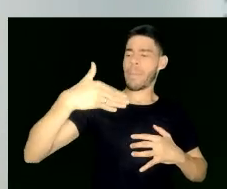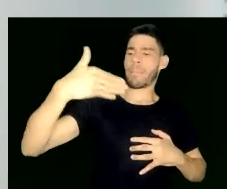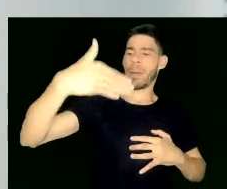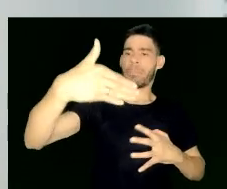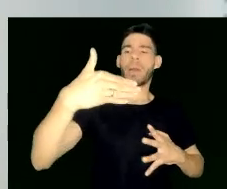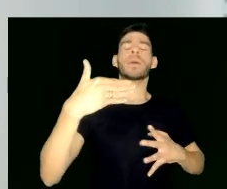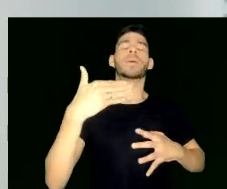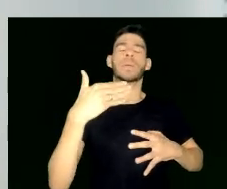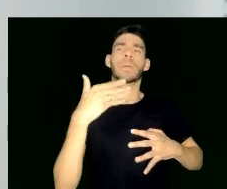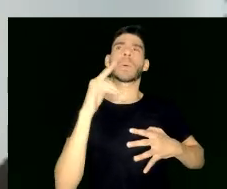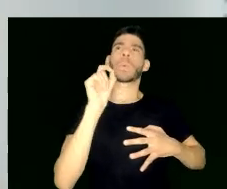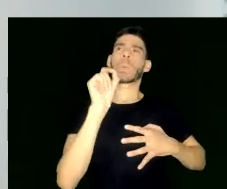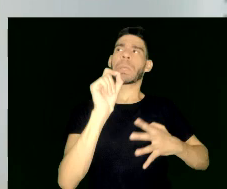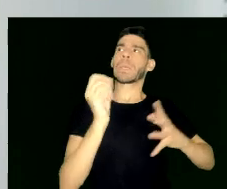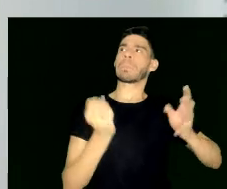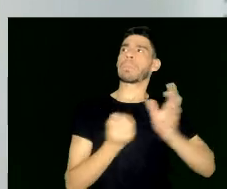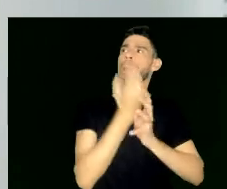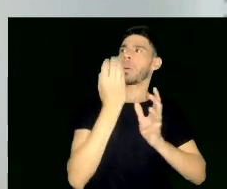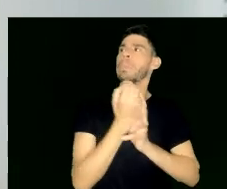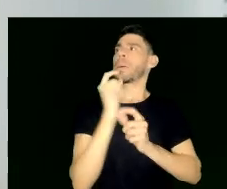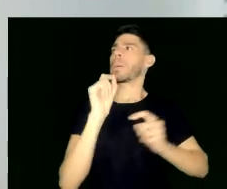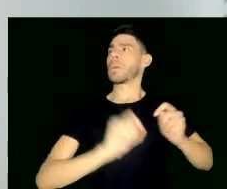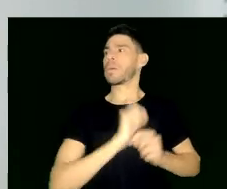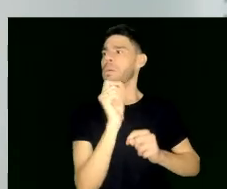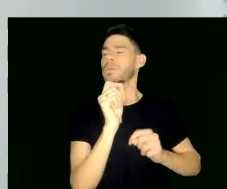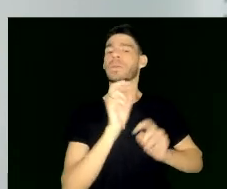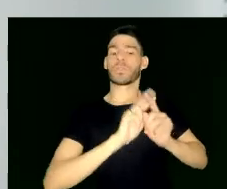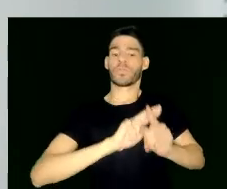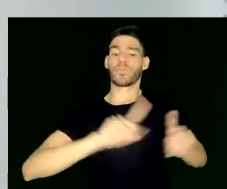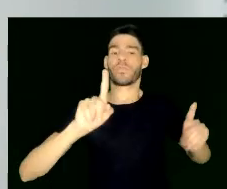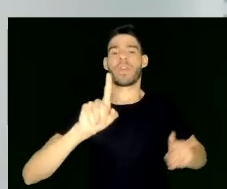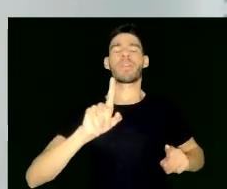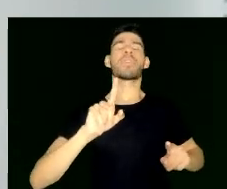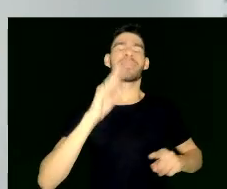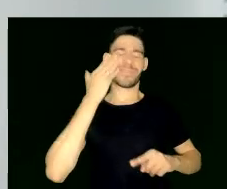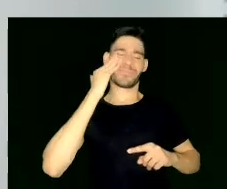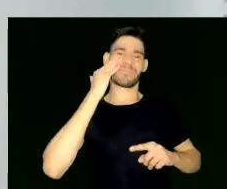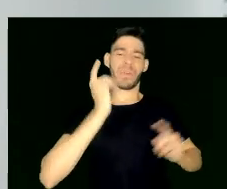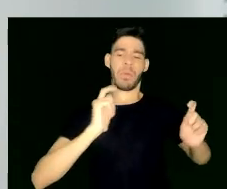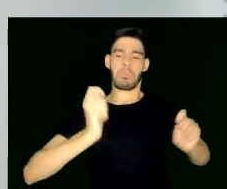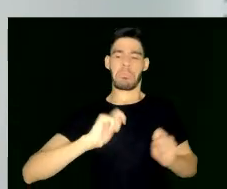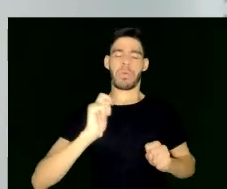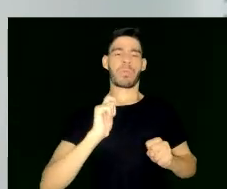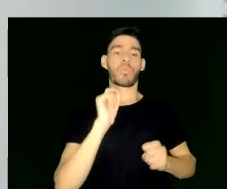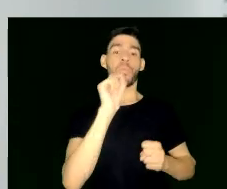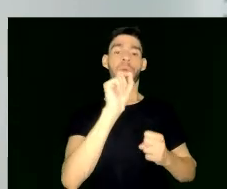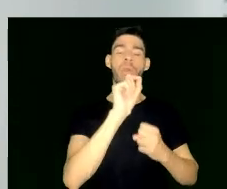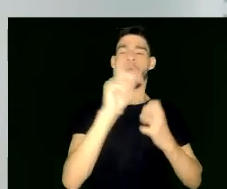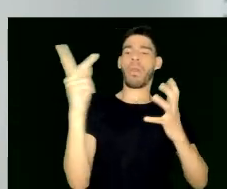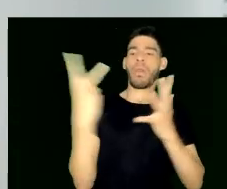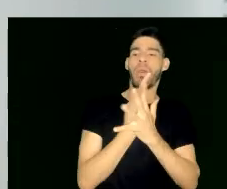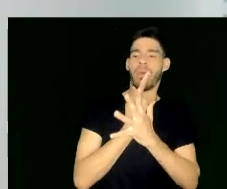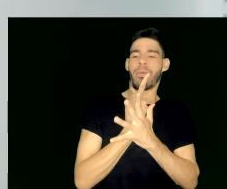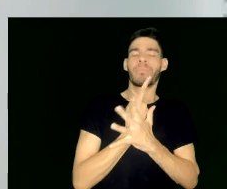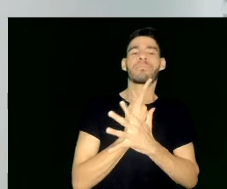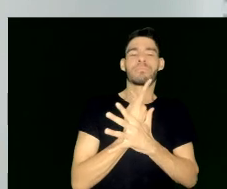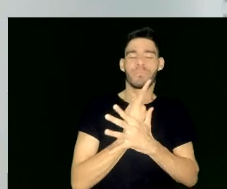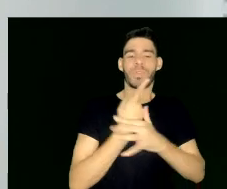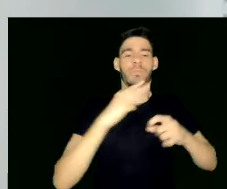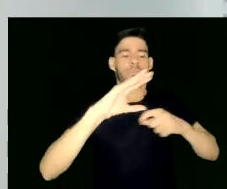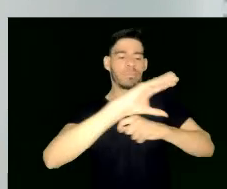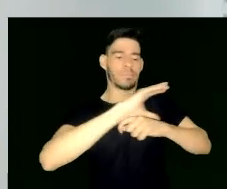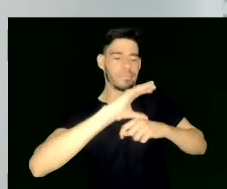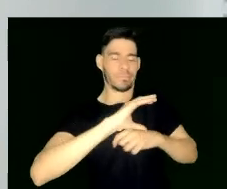certas sequências, e ainda que elas venham vestidas de forma diferente, para entender quais são os efeitos que